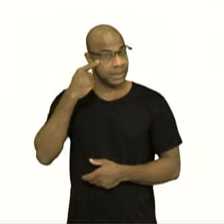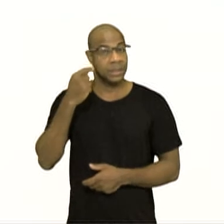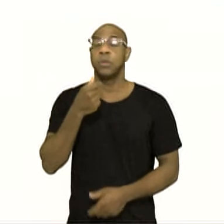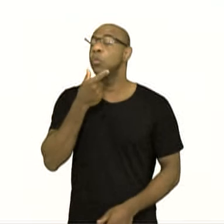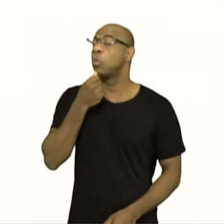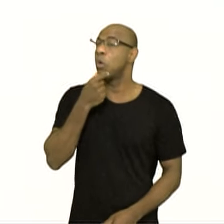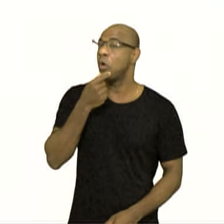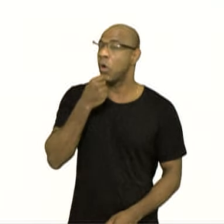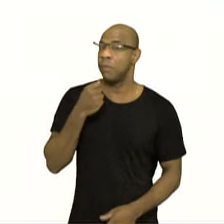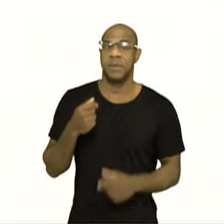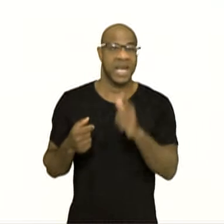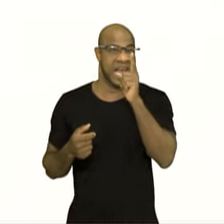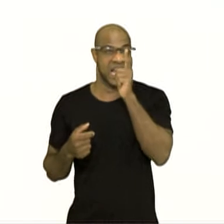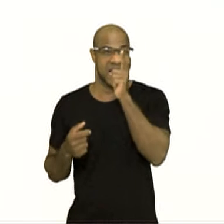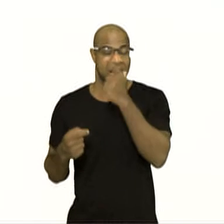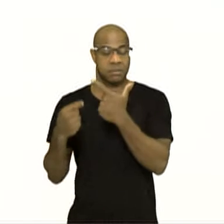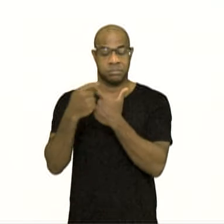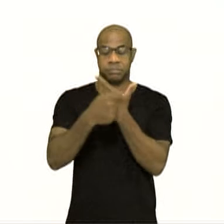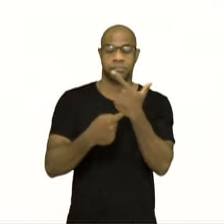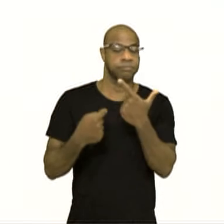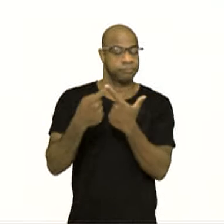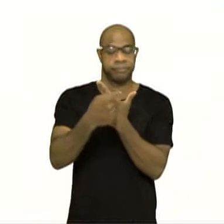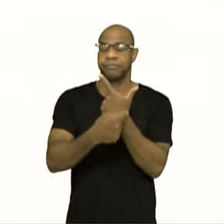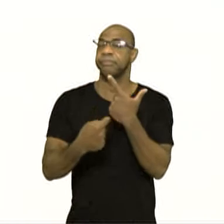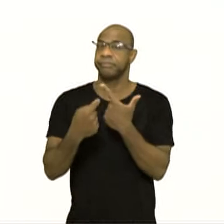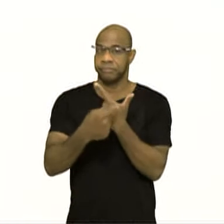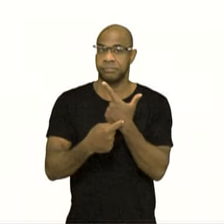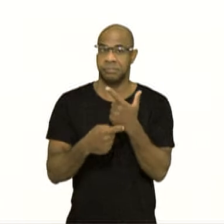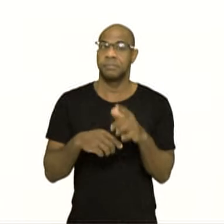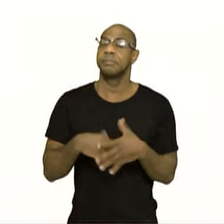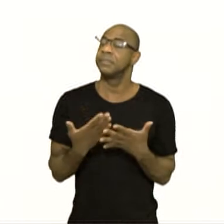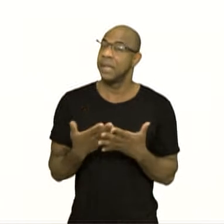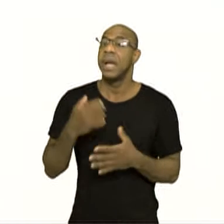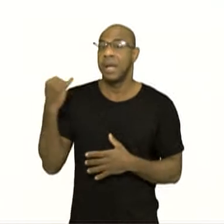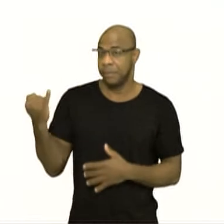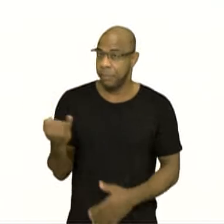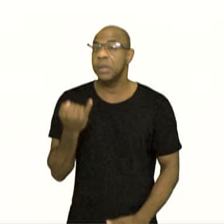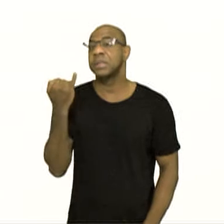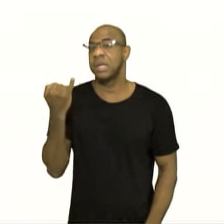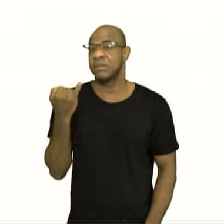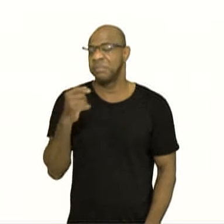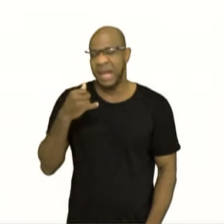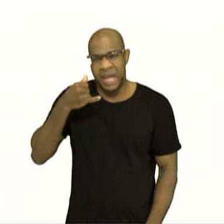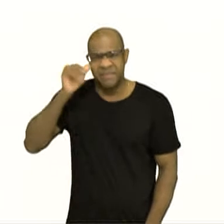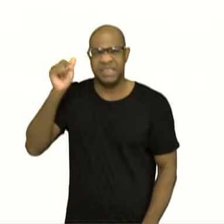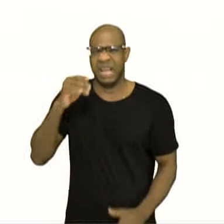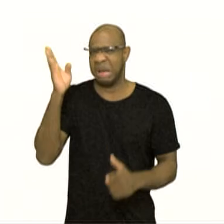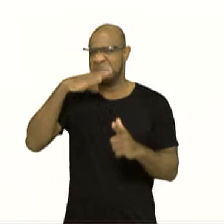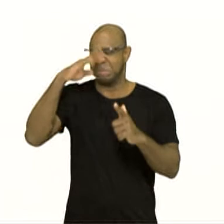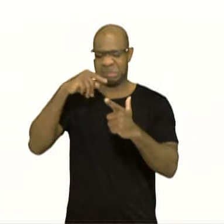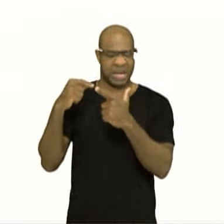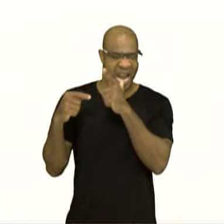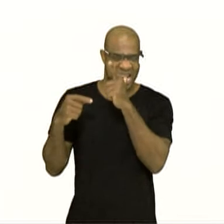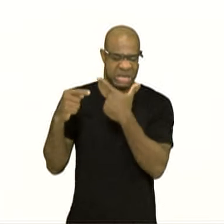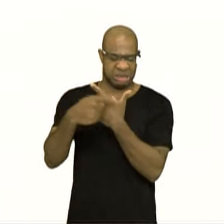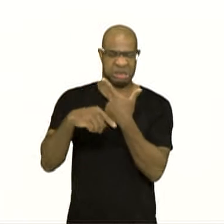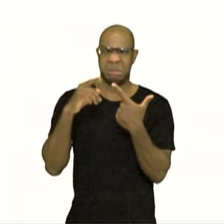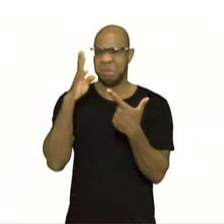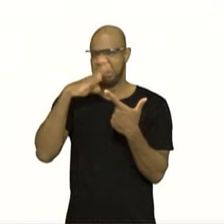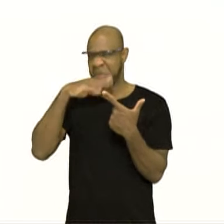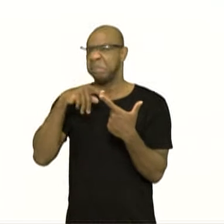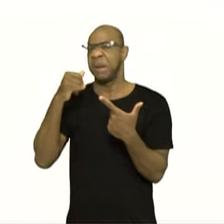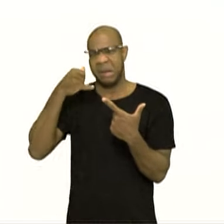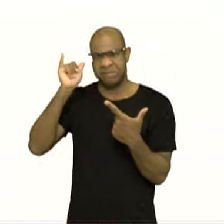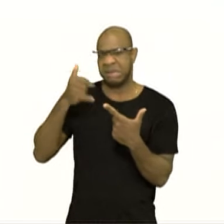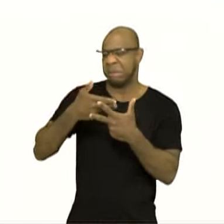banho, claro, ele vai ser extremamente importante para evitar maus odores, mas não é só isso não. Vamos dar uma olhada aqui nesta